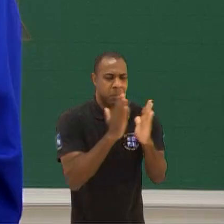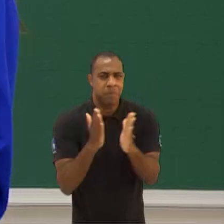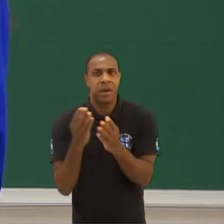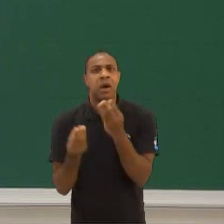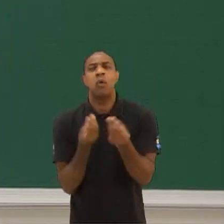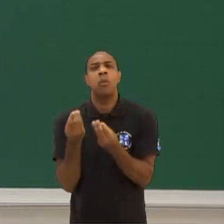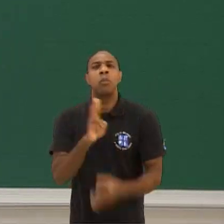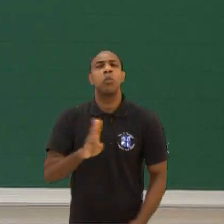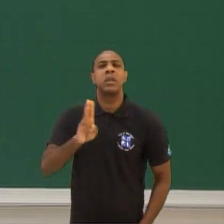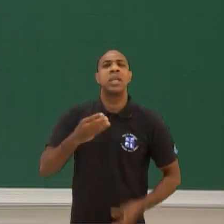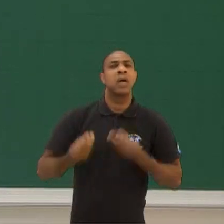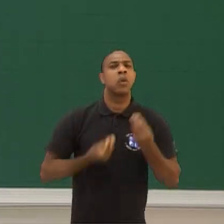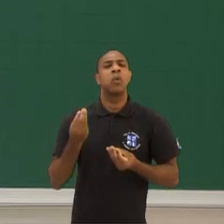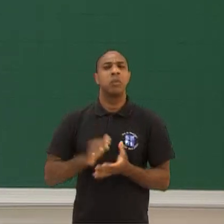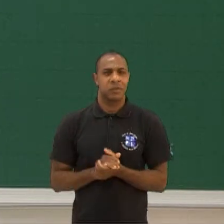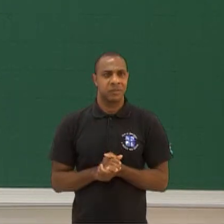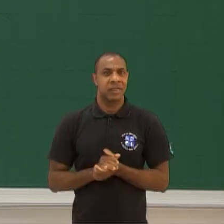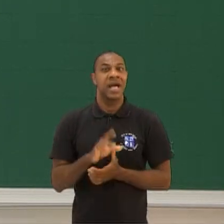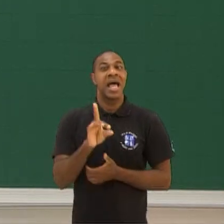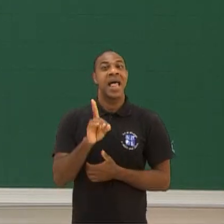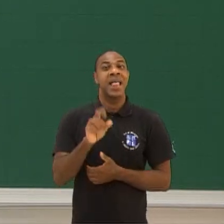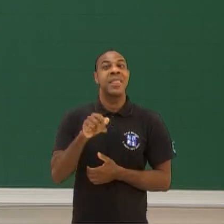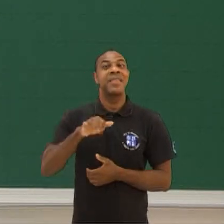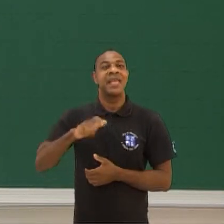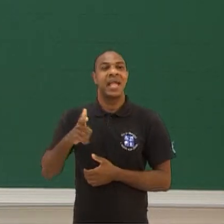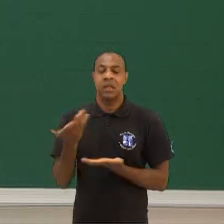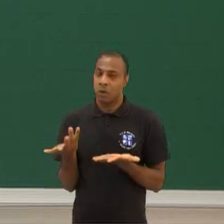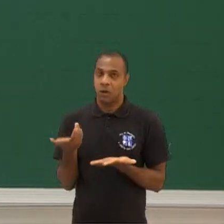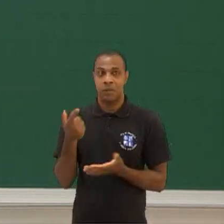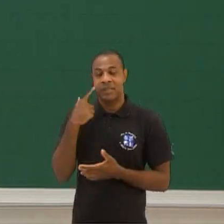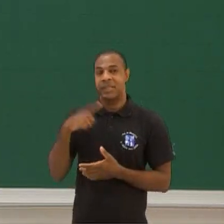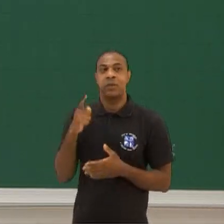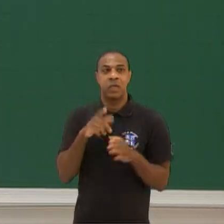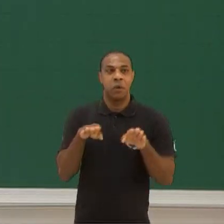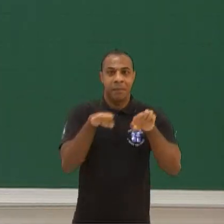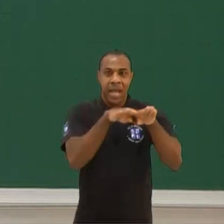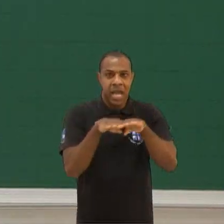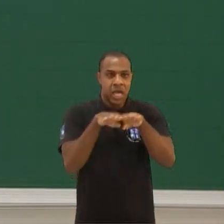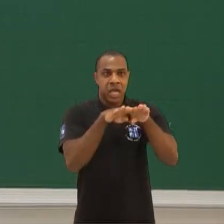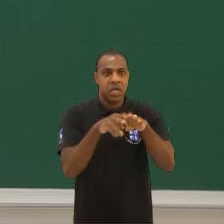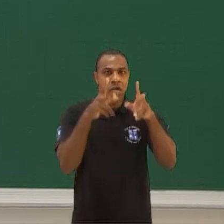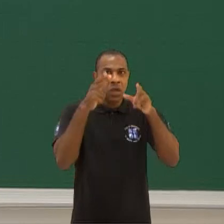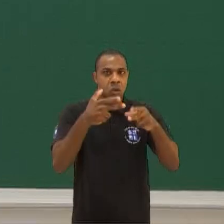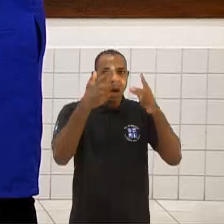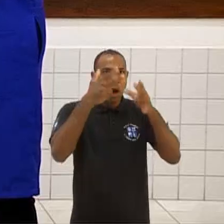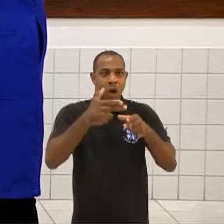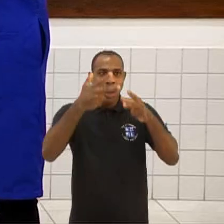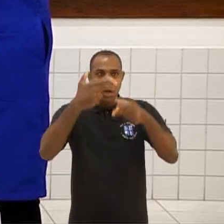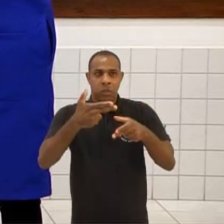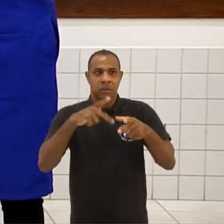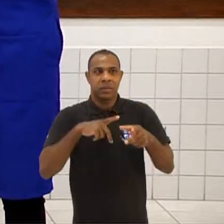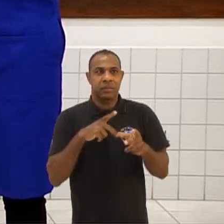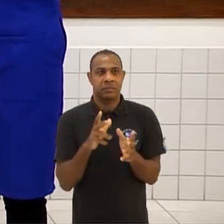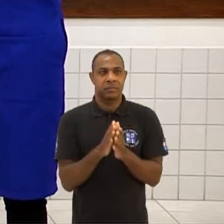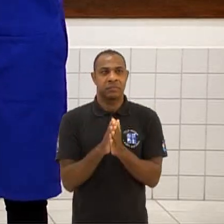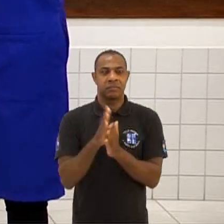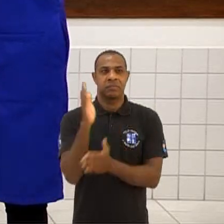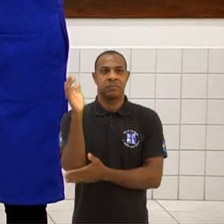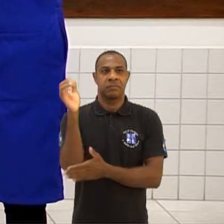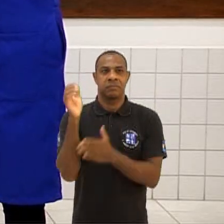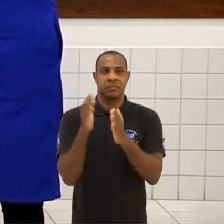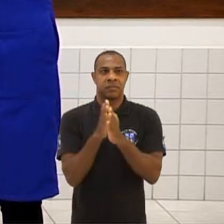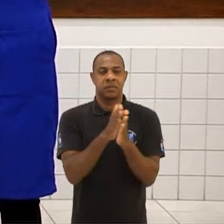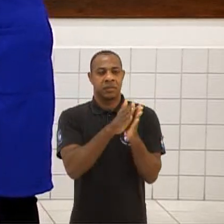usa? Daniele, na verdade, você tem uma igualdade. Então, se você fizer com a primeira parte antes